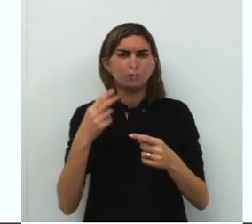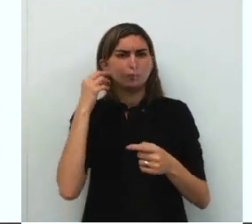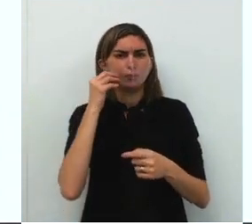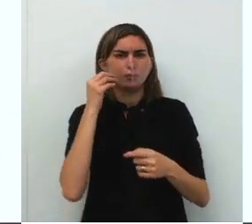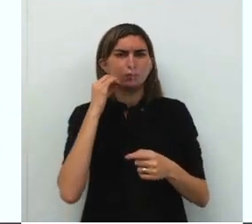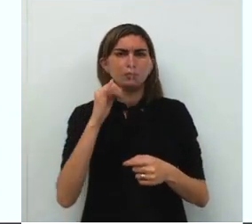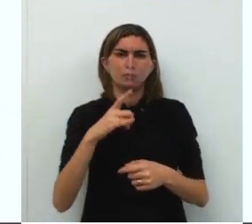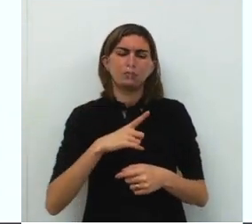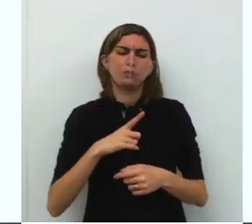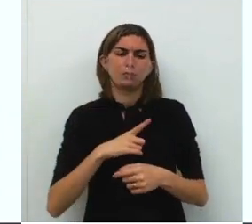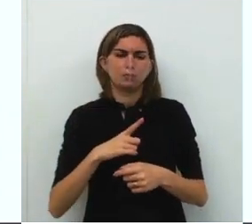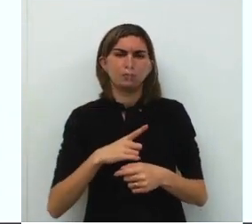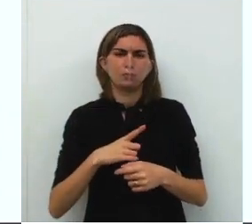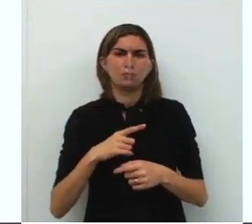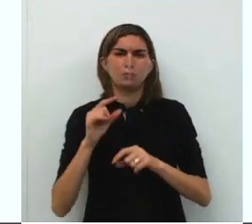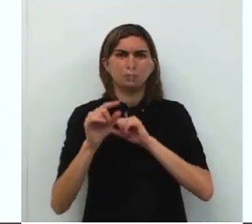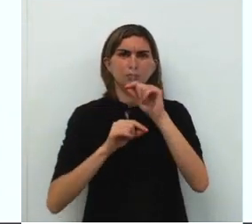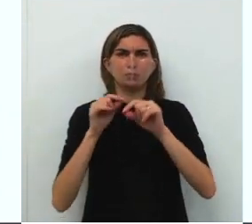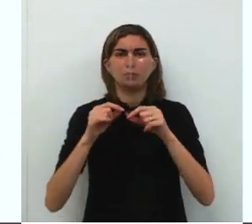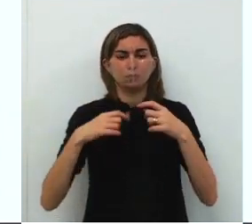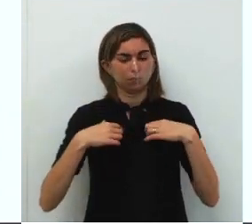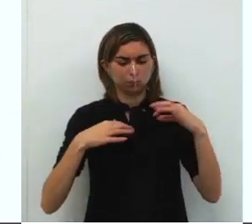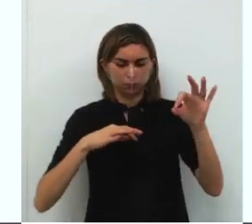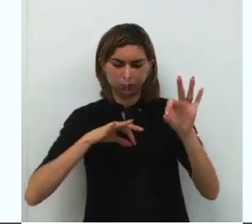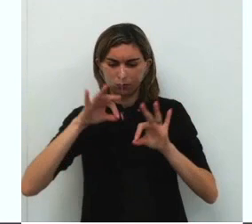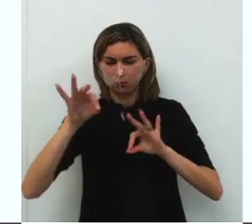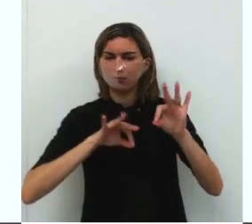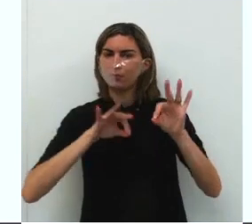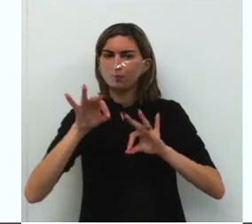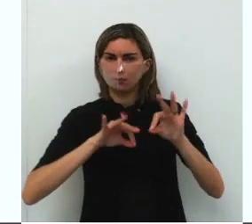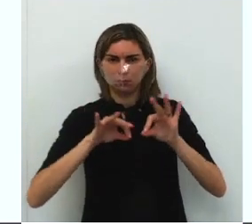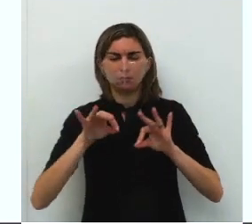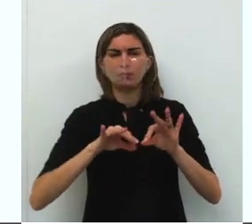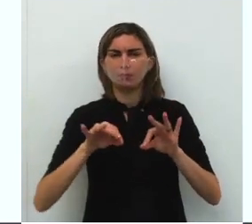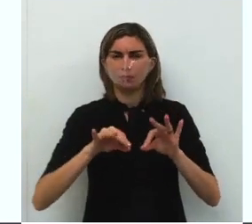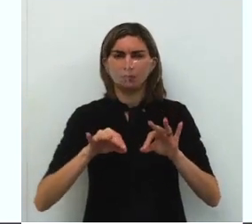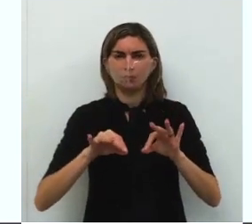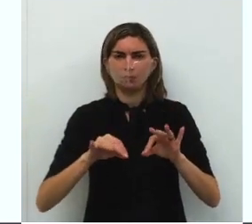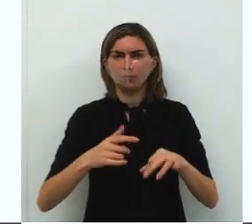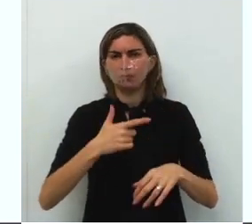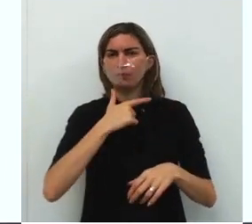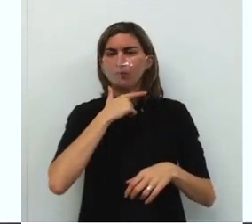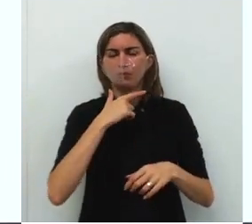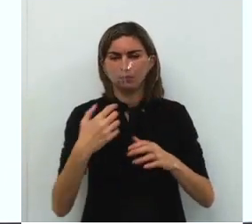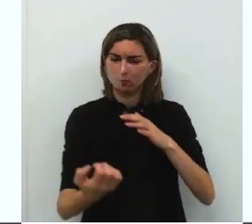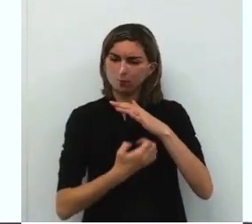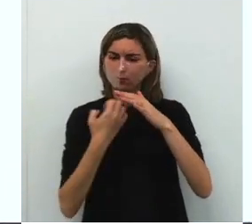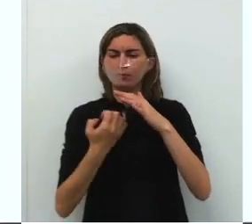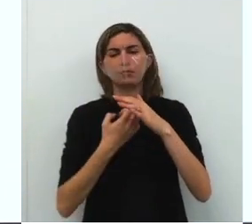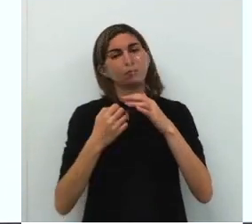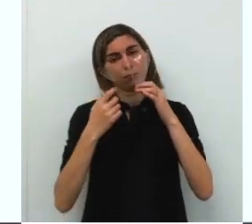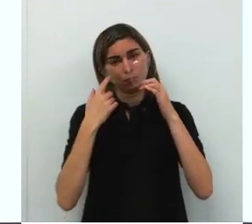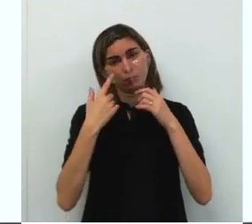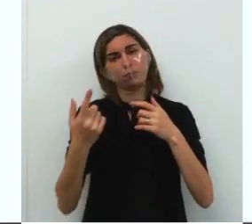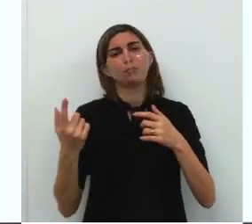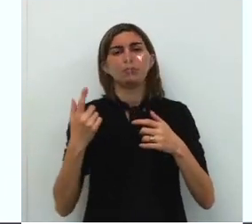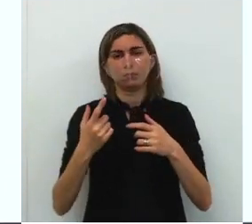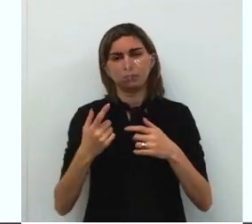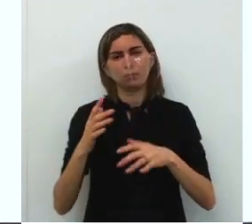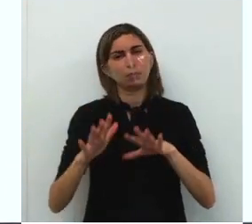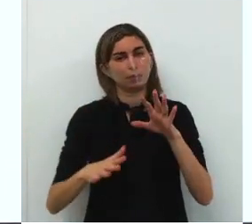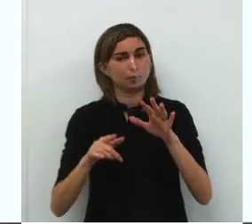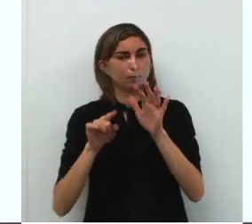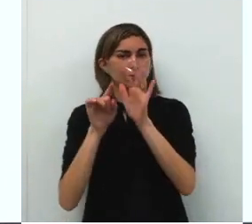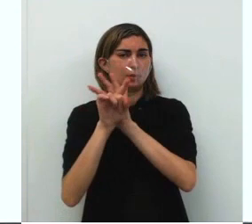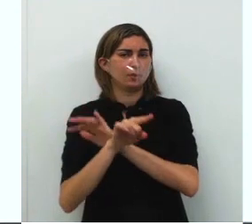Para ver se eu tenho habilidade, se eu estou preparado para exercer esse cargo na empresa. E olha, tem aquela casca de